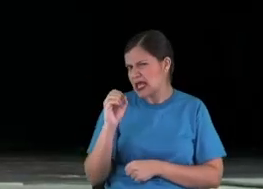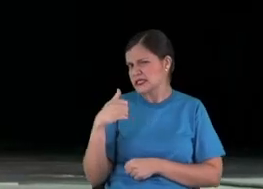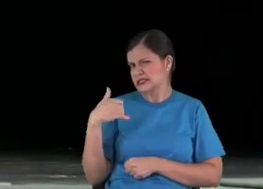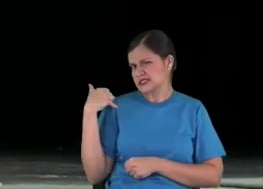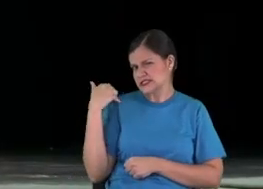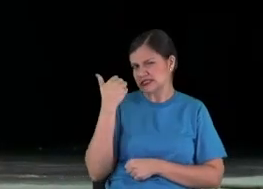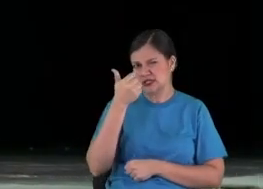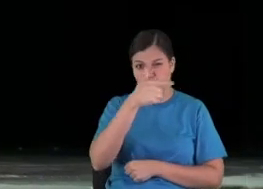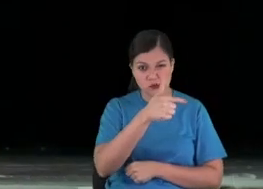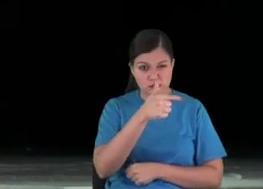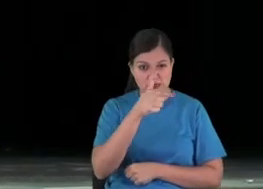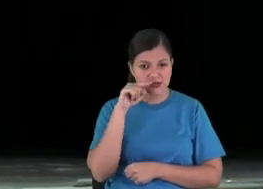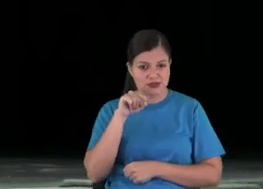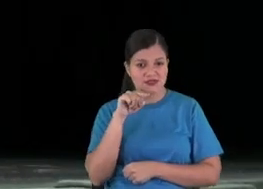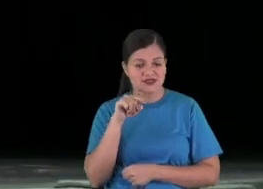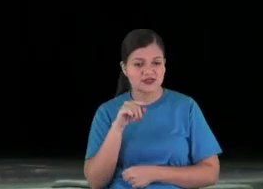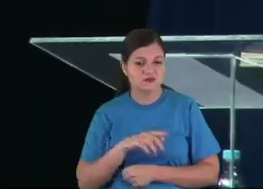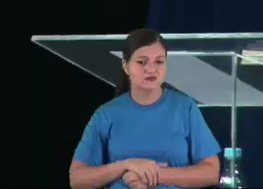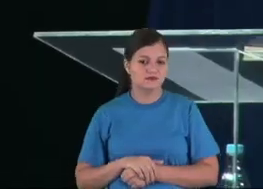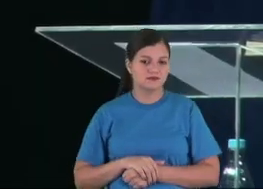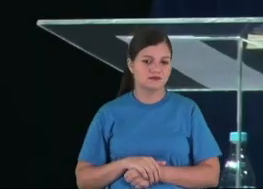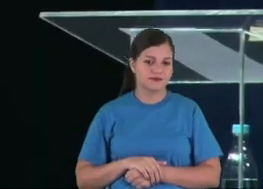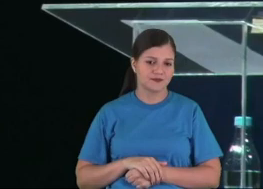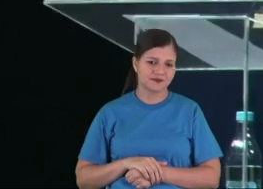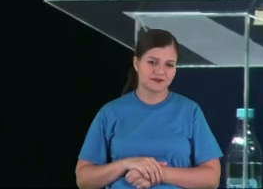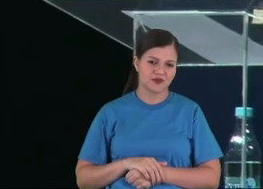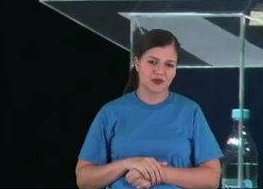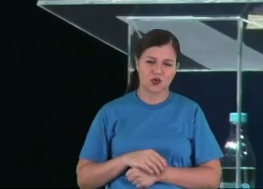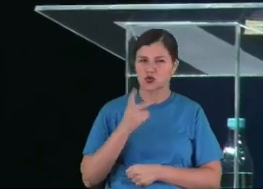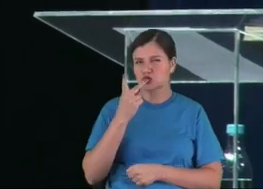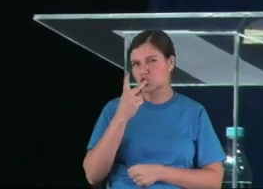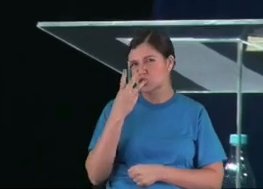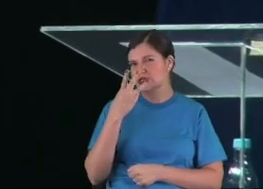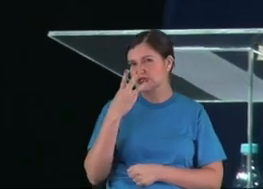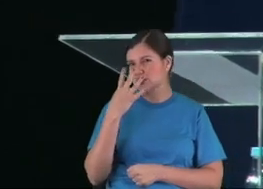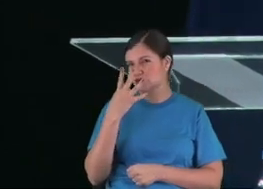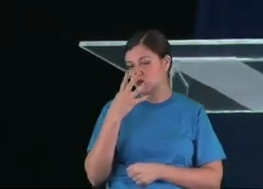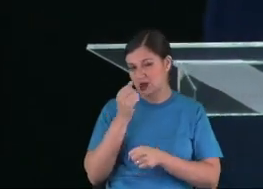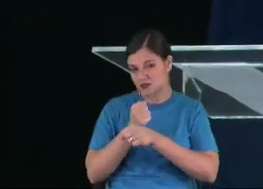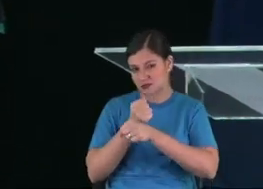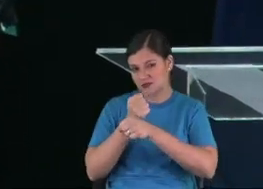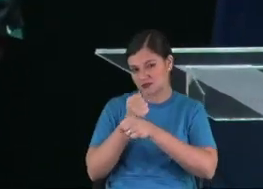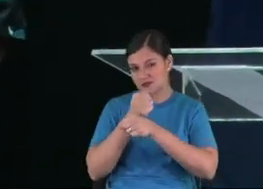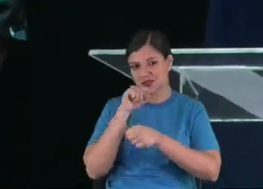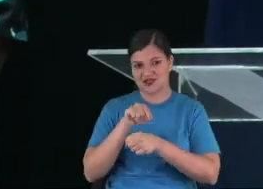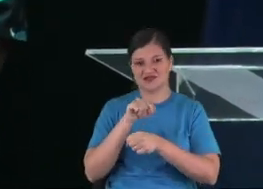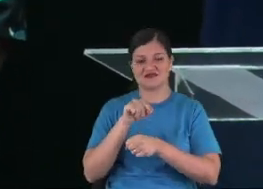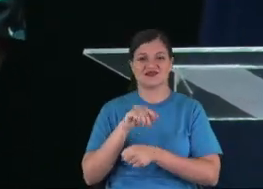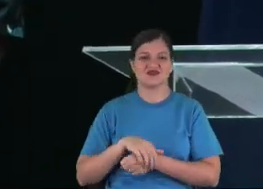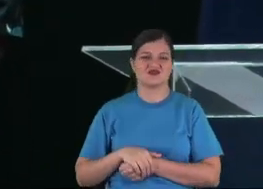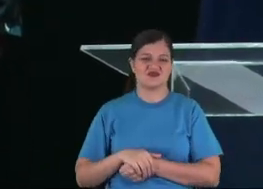se envolve durante uns 2, 3, 4 anos, isso